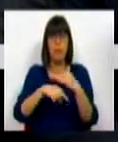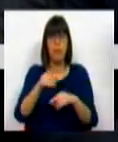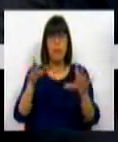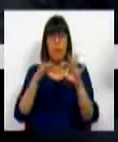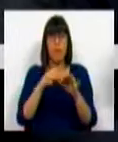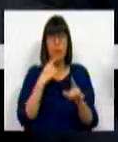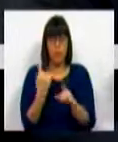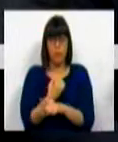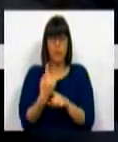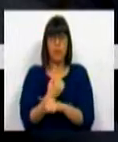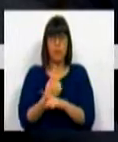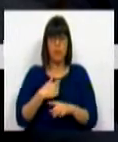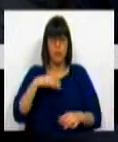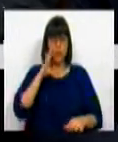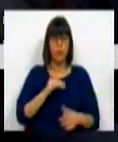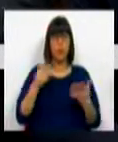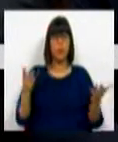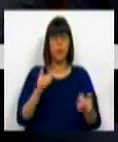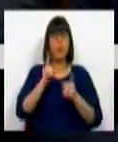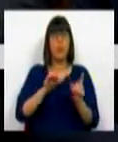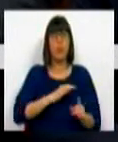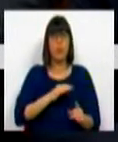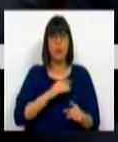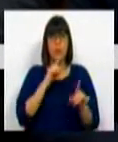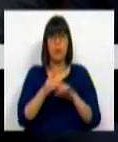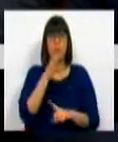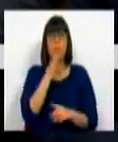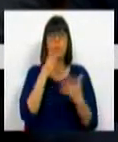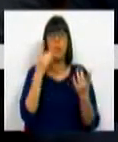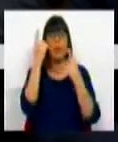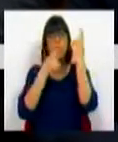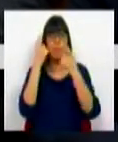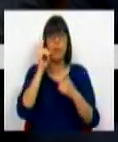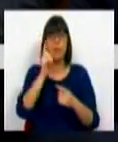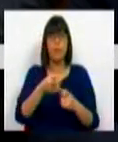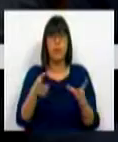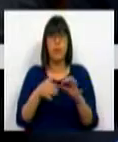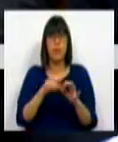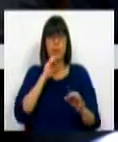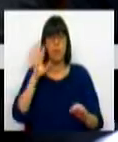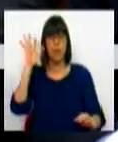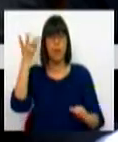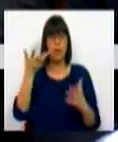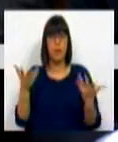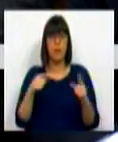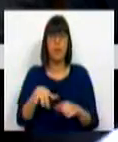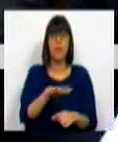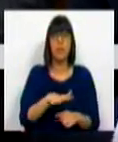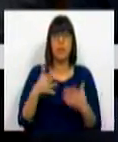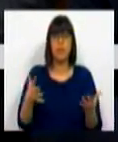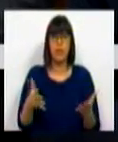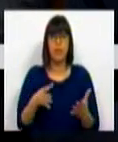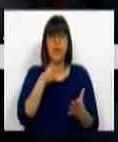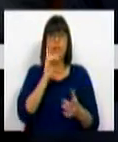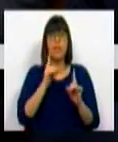tanto, tanto, tanto, que eu não sei, sinceramente, o que é que o senhor deputado pensa, o que é que o senhor deputado pensa que poderá acontecer neste caso. E, portanto, isto